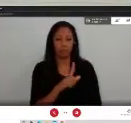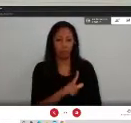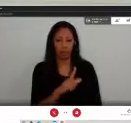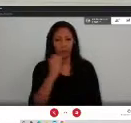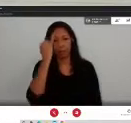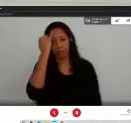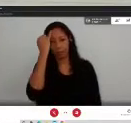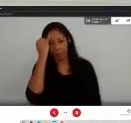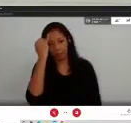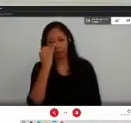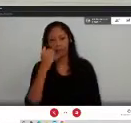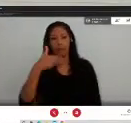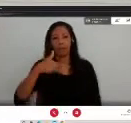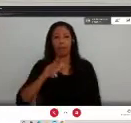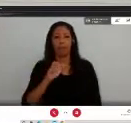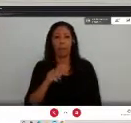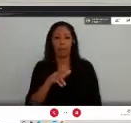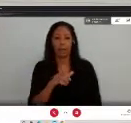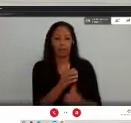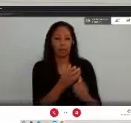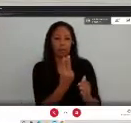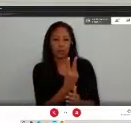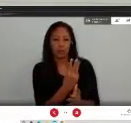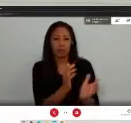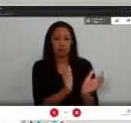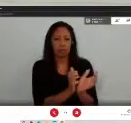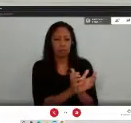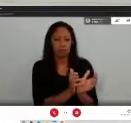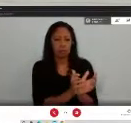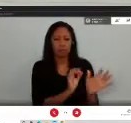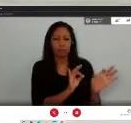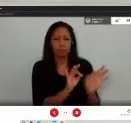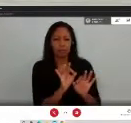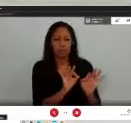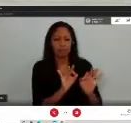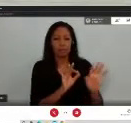Marquinho, estão fazendo um trabalho de excelência.